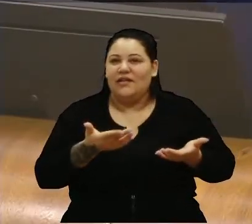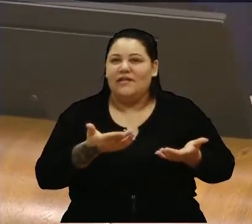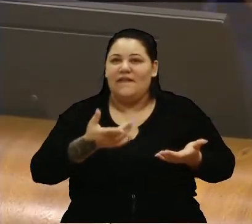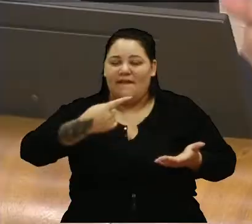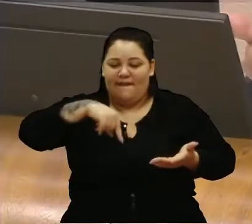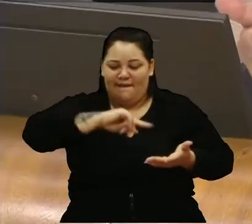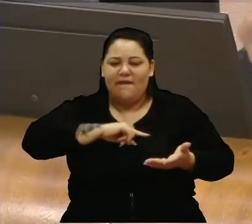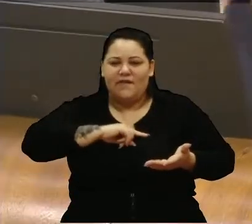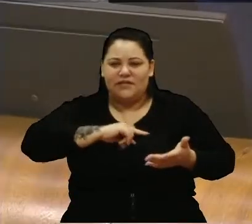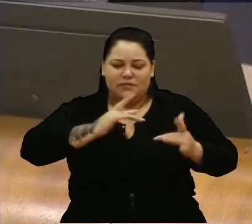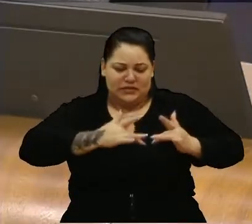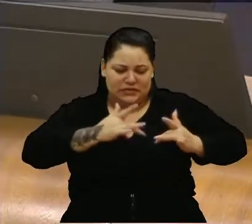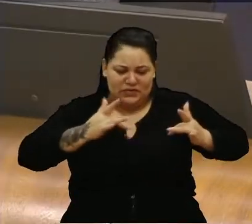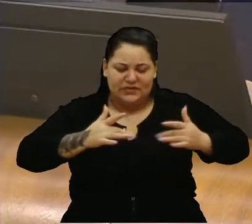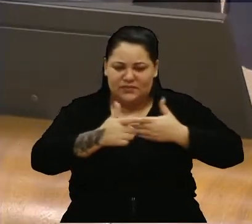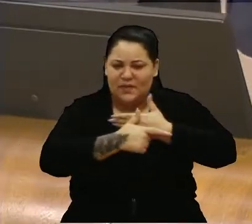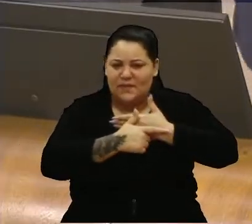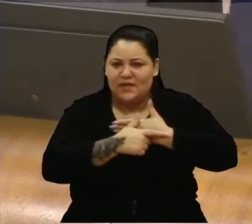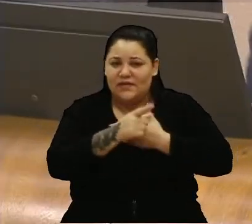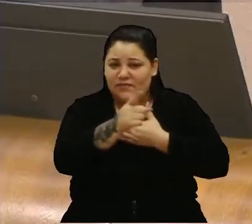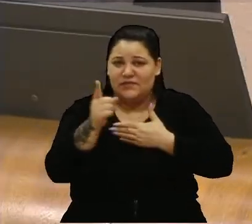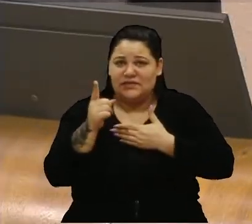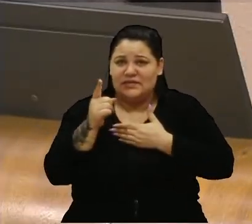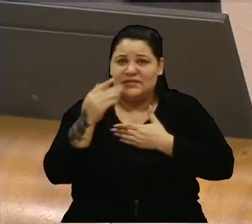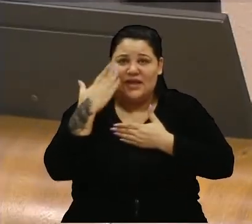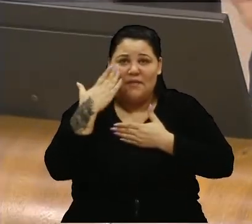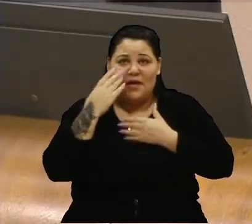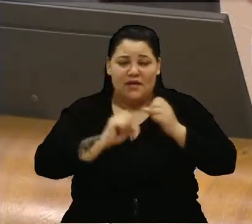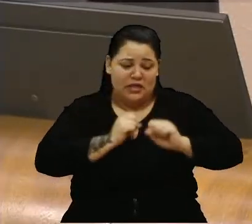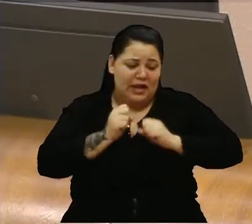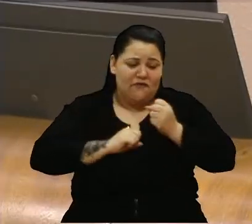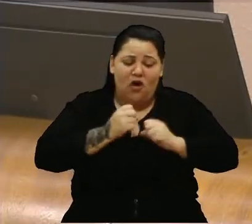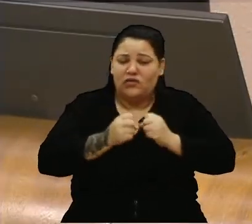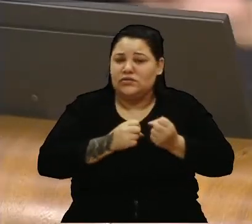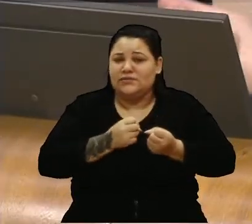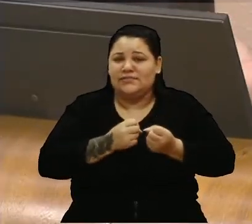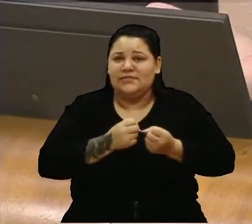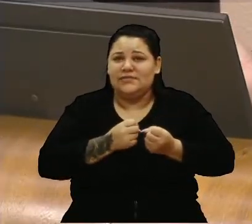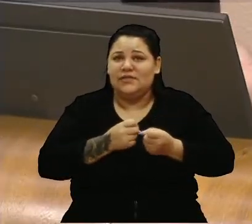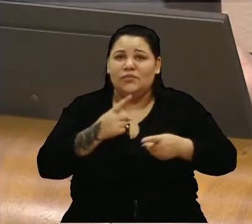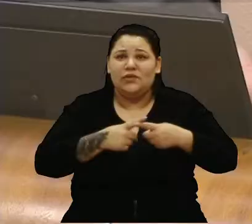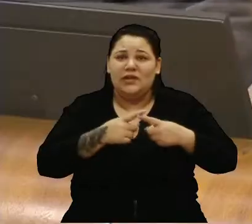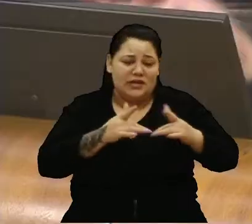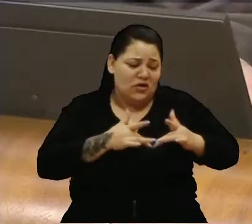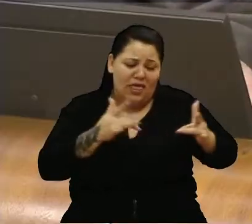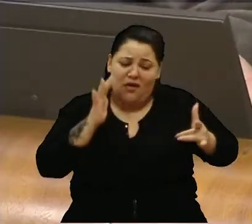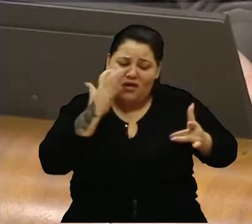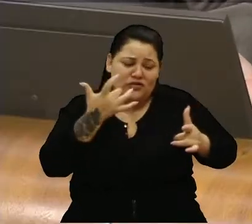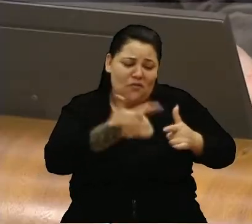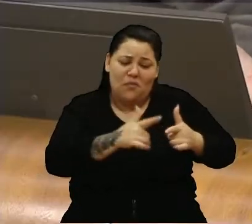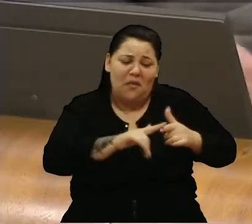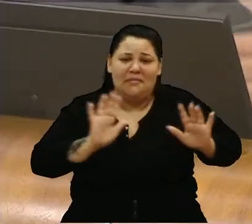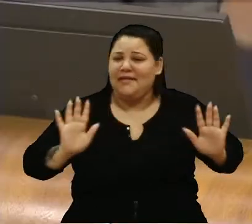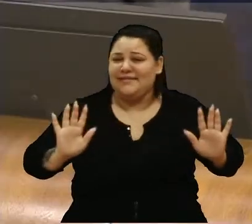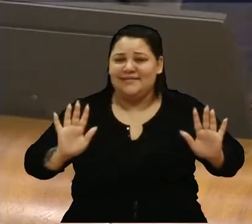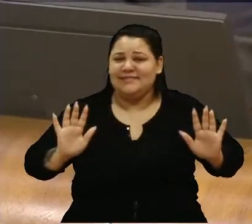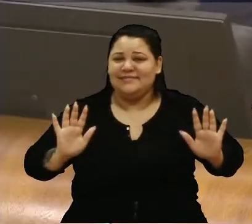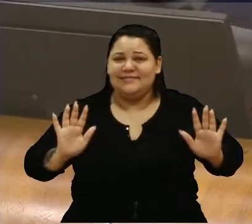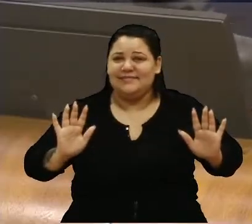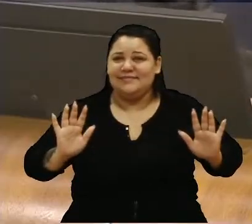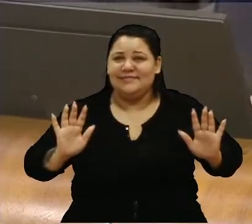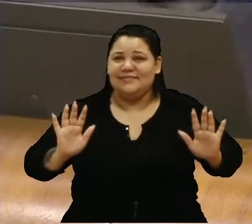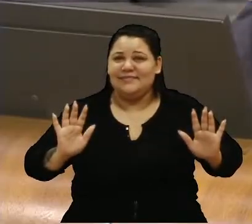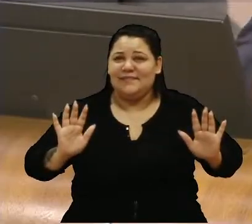nos solidarizando, e acho que vocês ficam aí muito agoniadas, porque nem a solidariedade não enche barriga, né? Então,